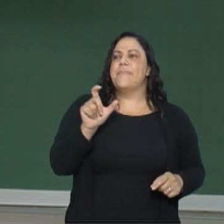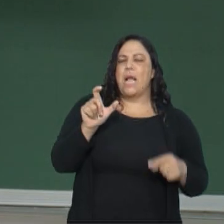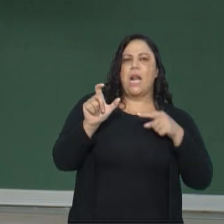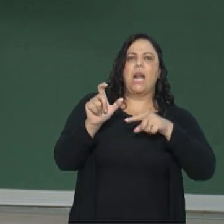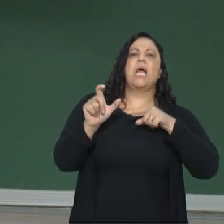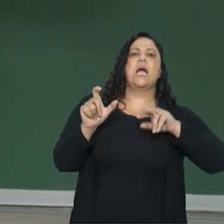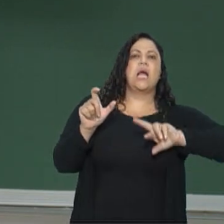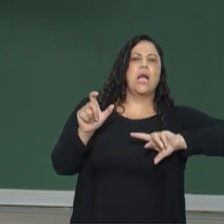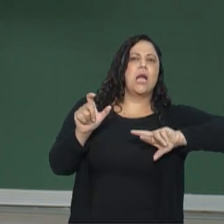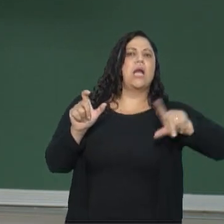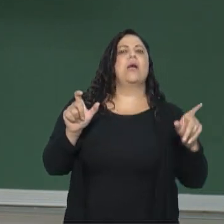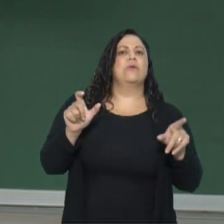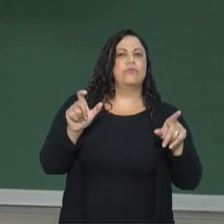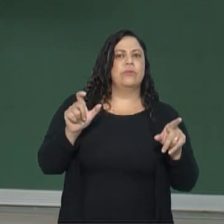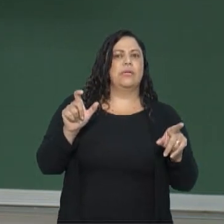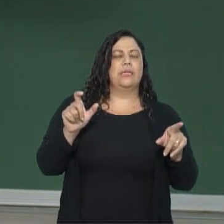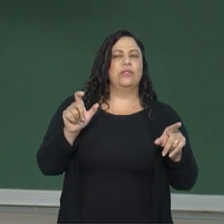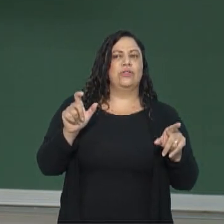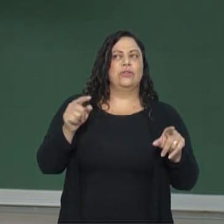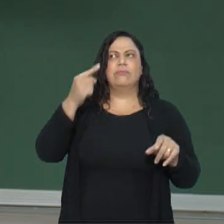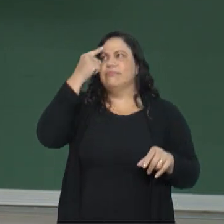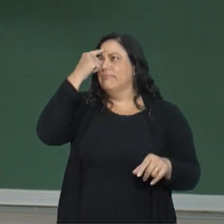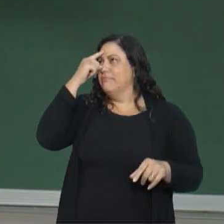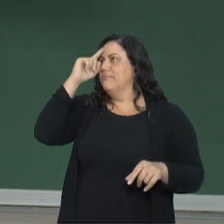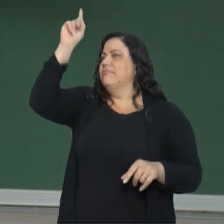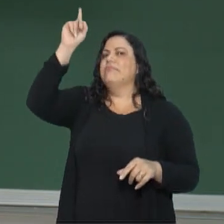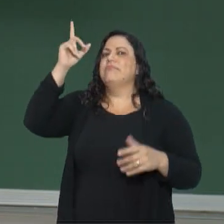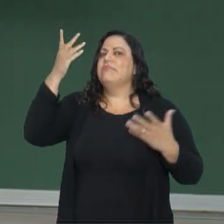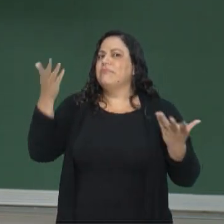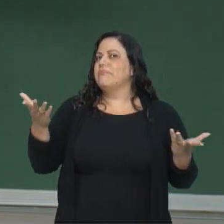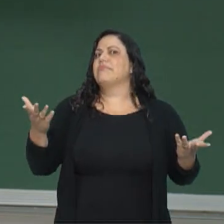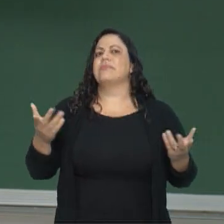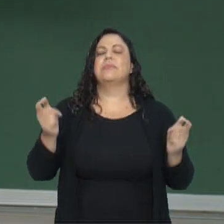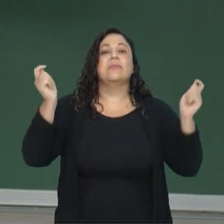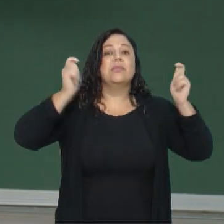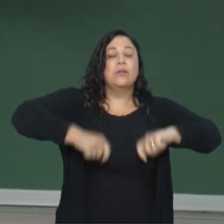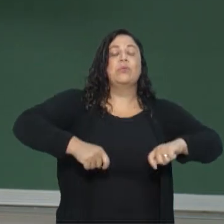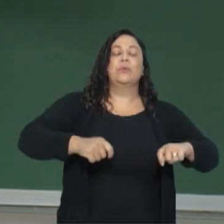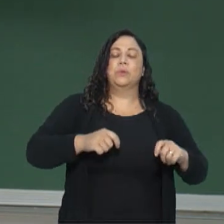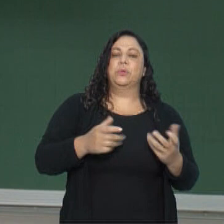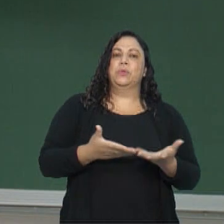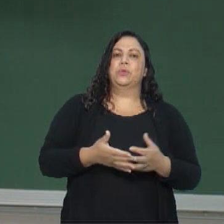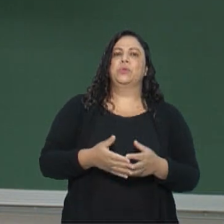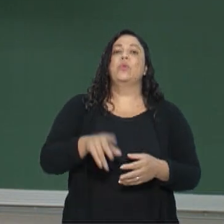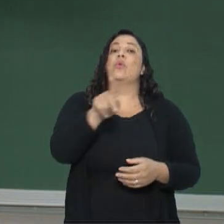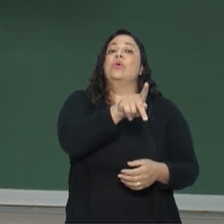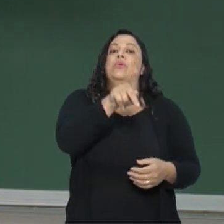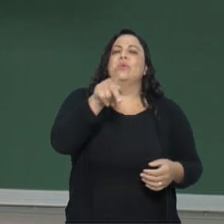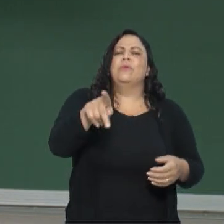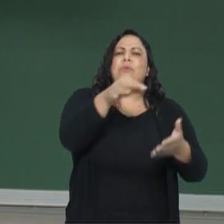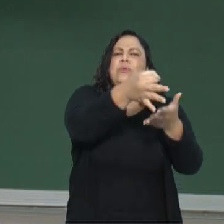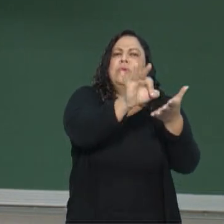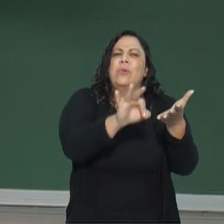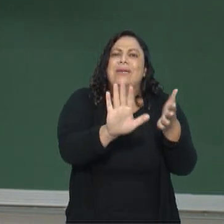mesma ideia? Então, por isso que toda vez quando eu ou o seu professor corrige um exercício,